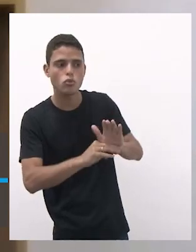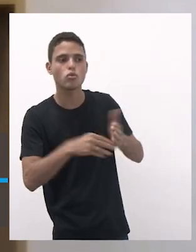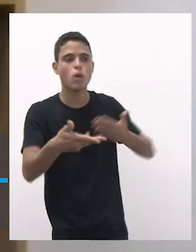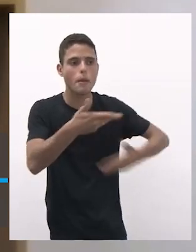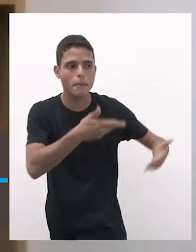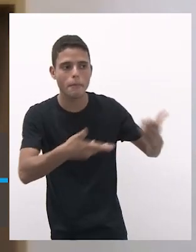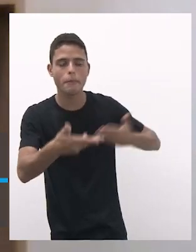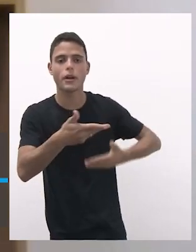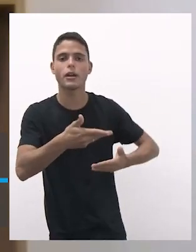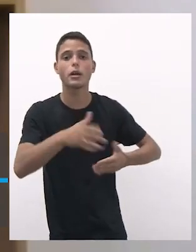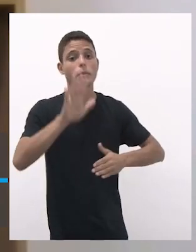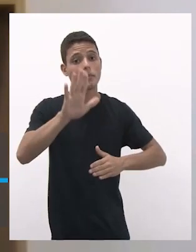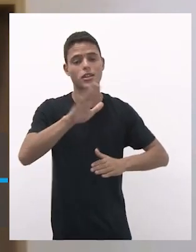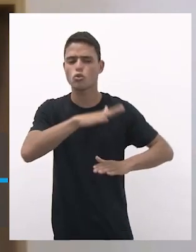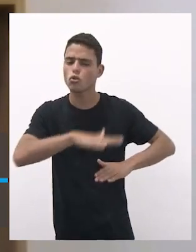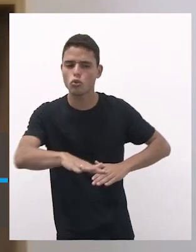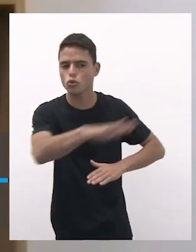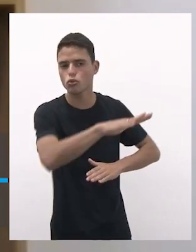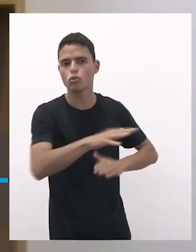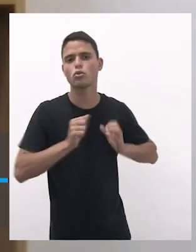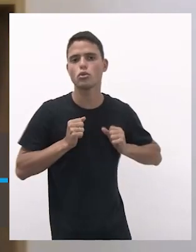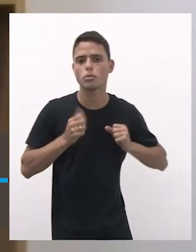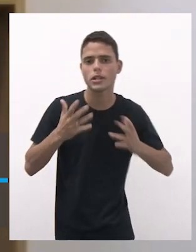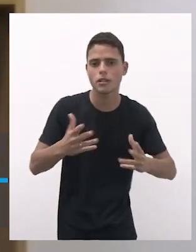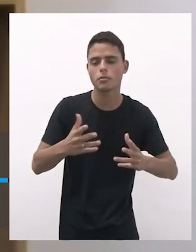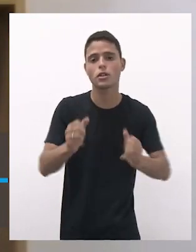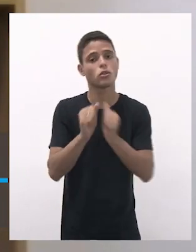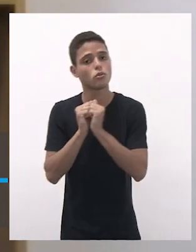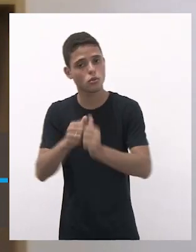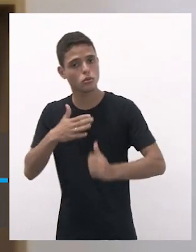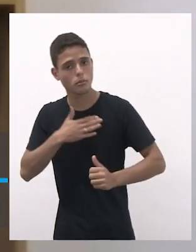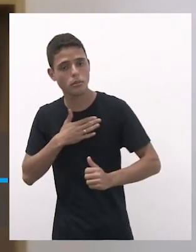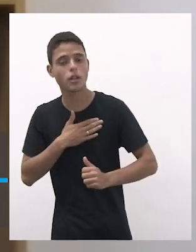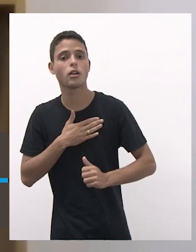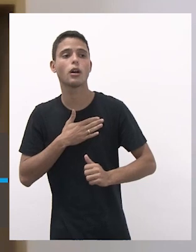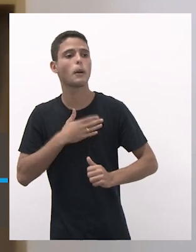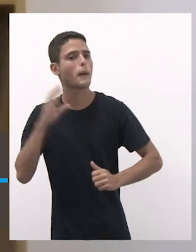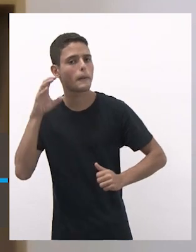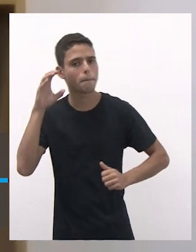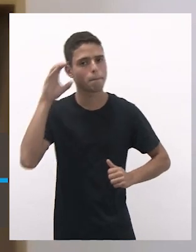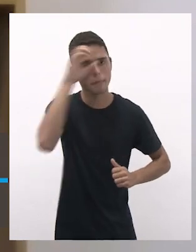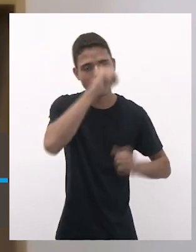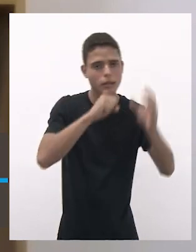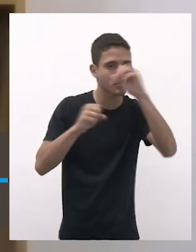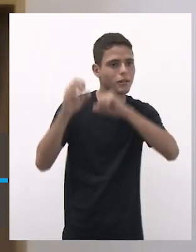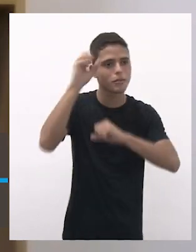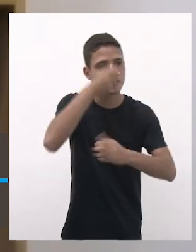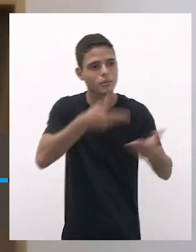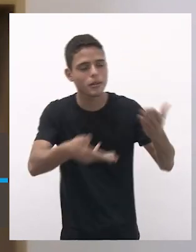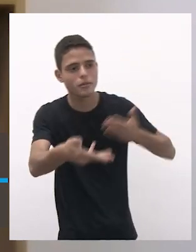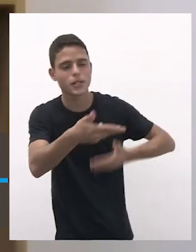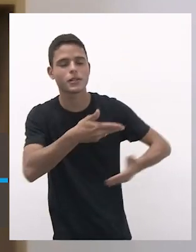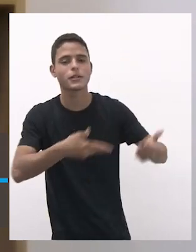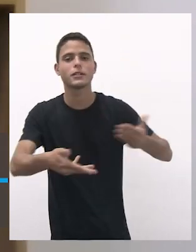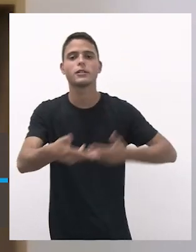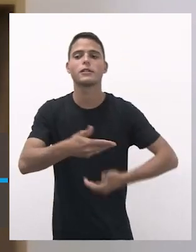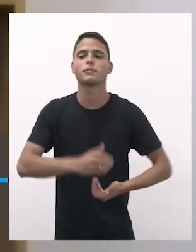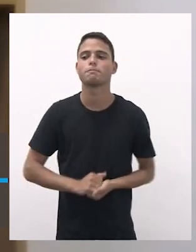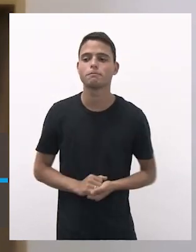os participantes também, juntamente a mim, aprendem, né? É um aprendizado mútuo